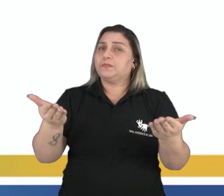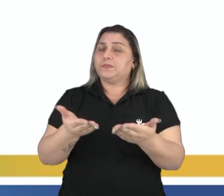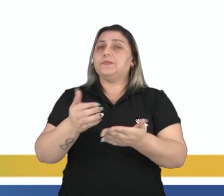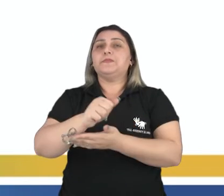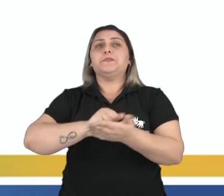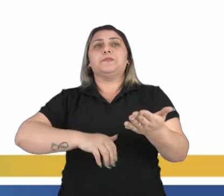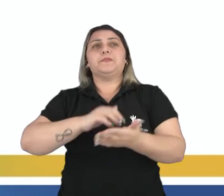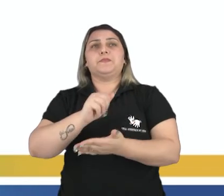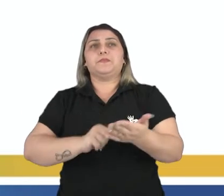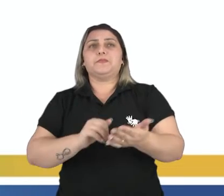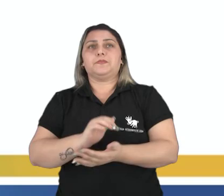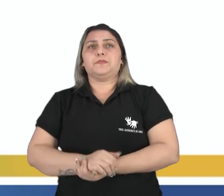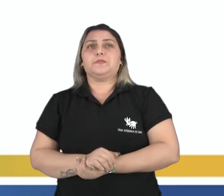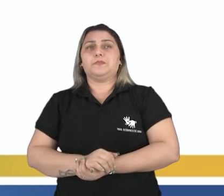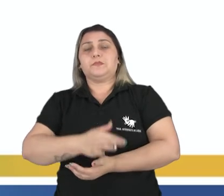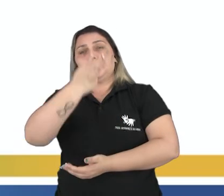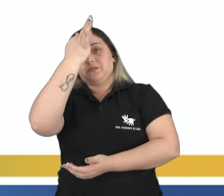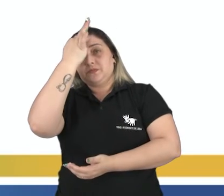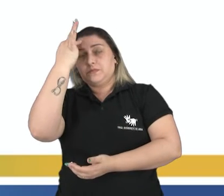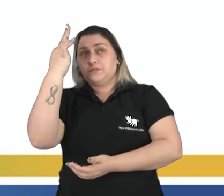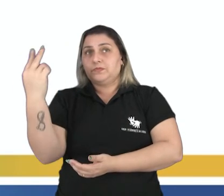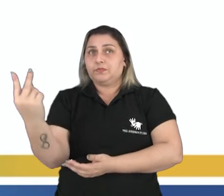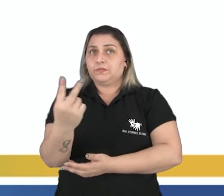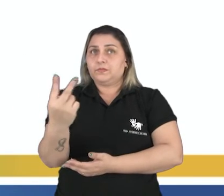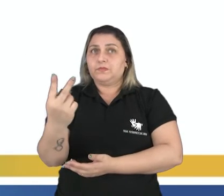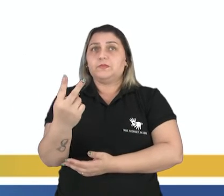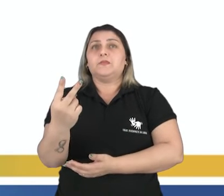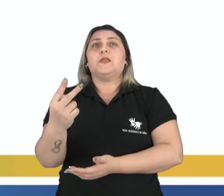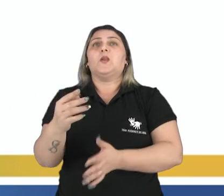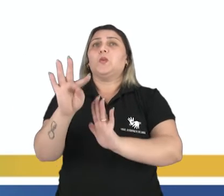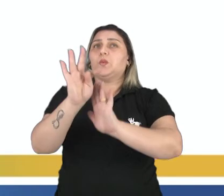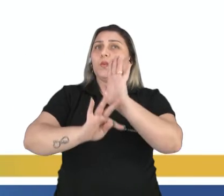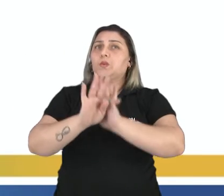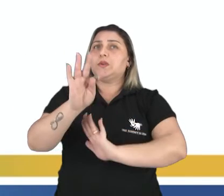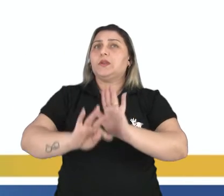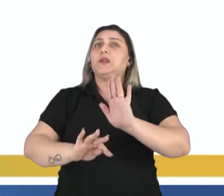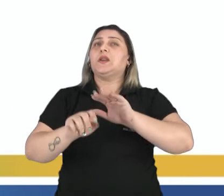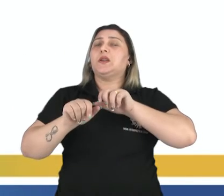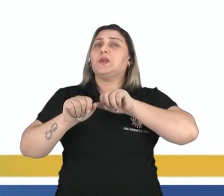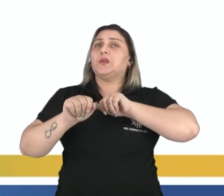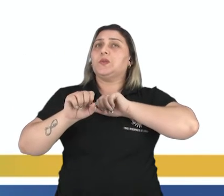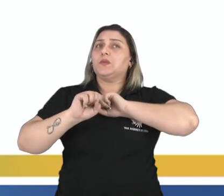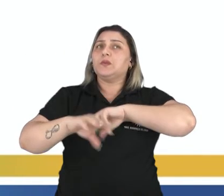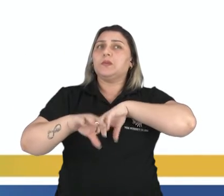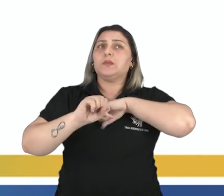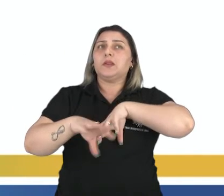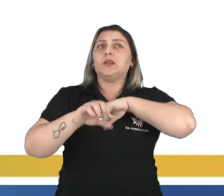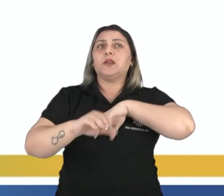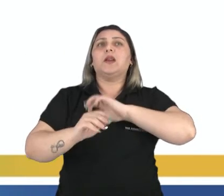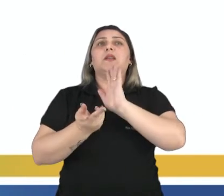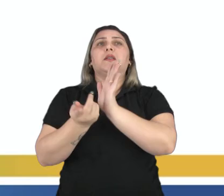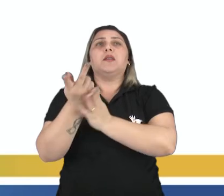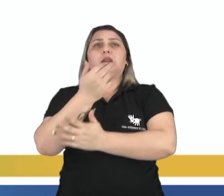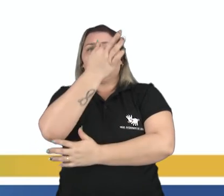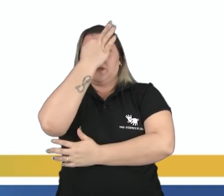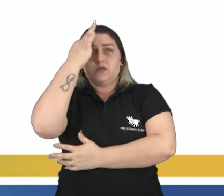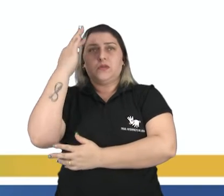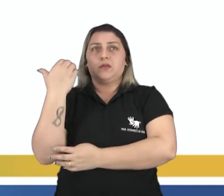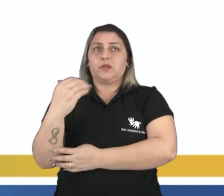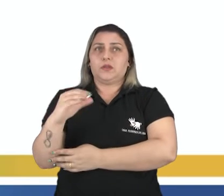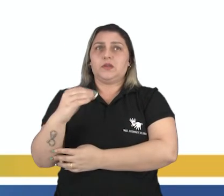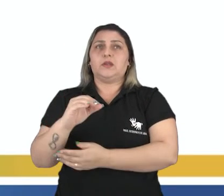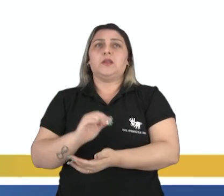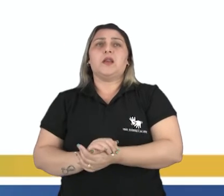nosso exercitando, tá certo? Então, para o filósofo Gilles Deleuze, segundo o texto trabalhado, que vincula a arte,